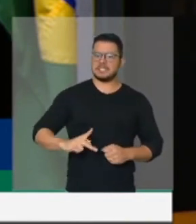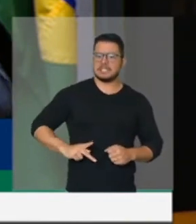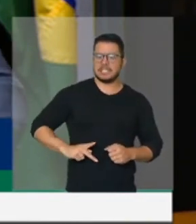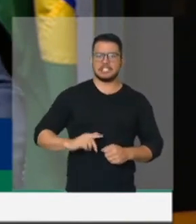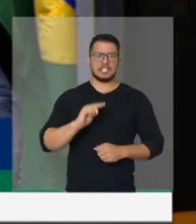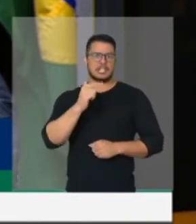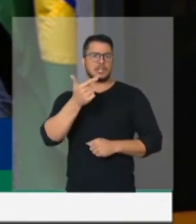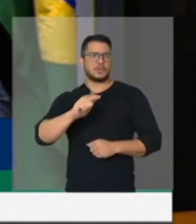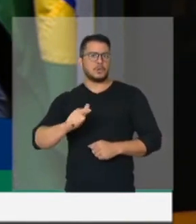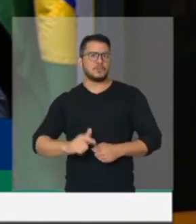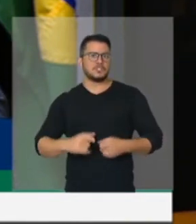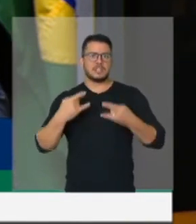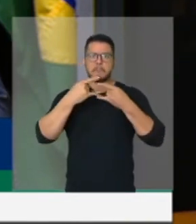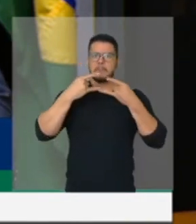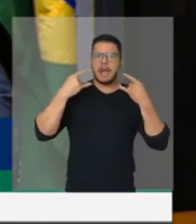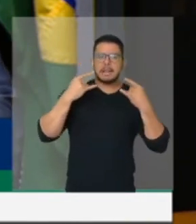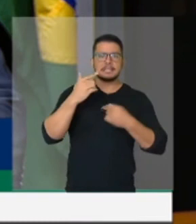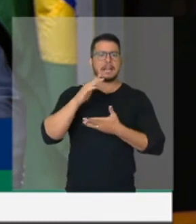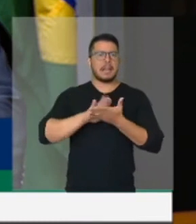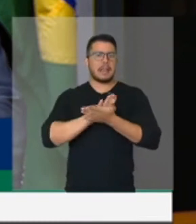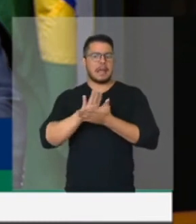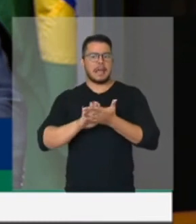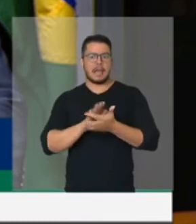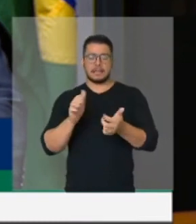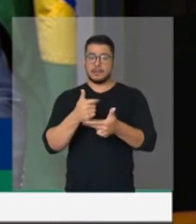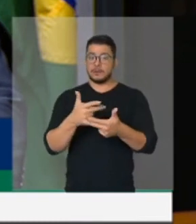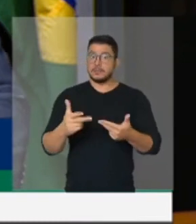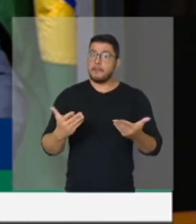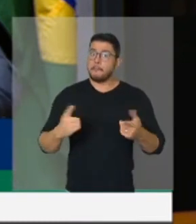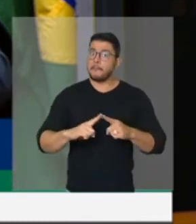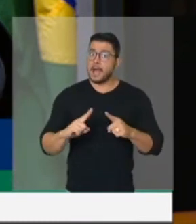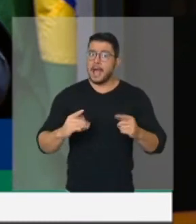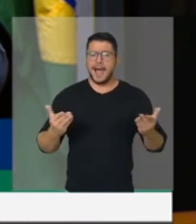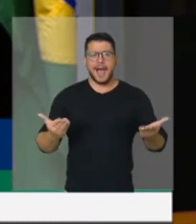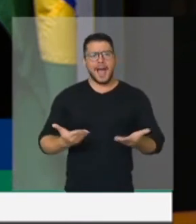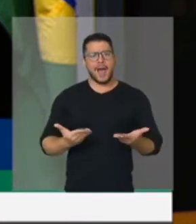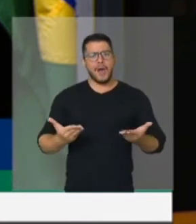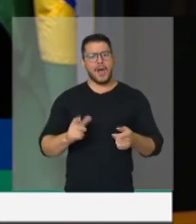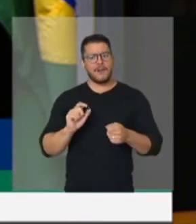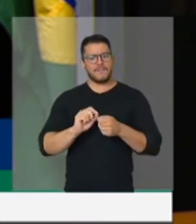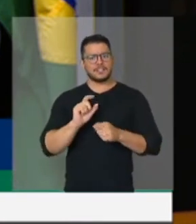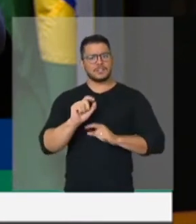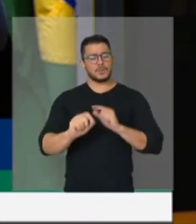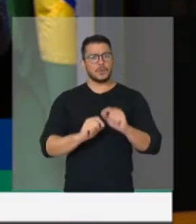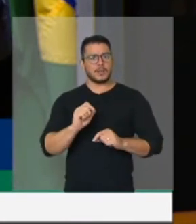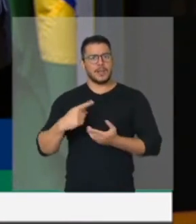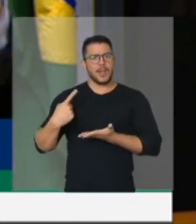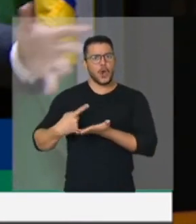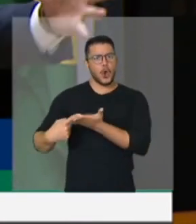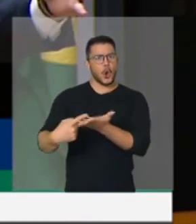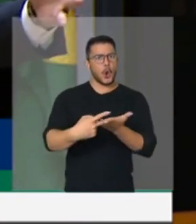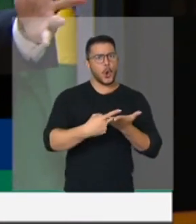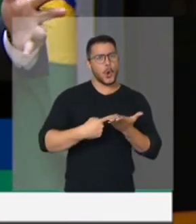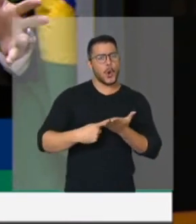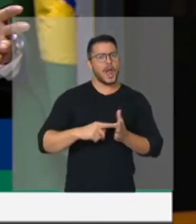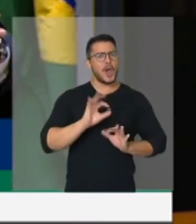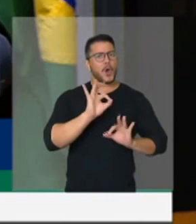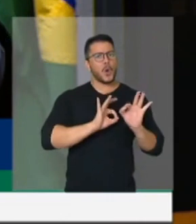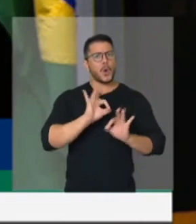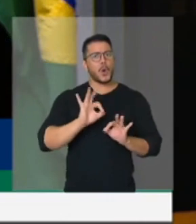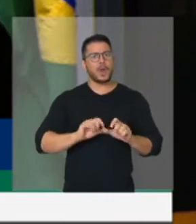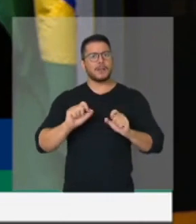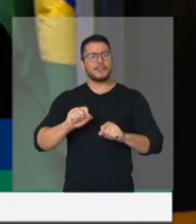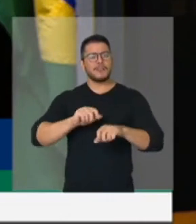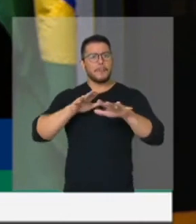irão usando máscara e agora que a gente tá fazendo Estão organizando uma manifestação